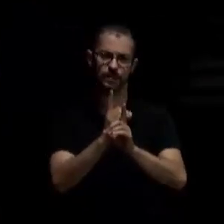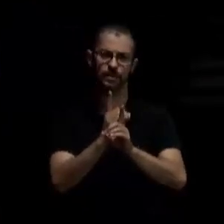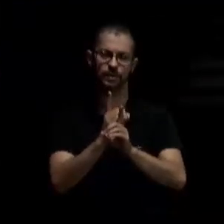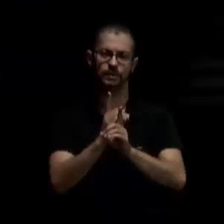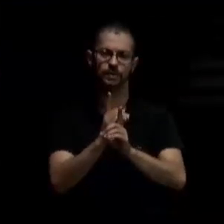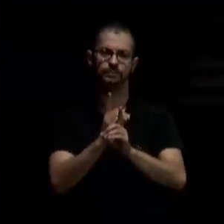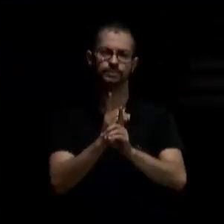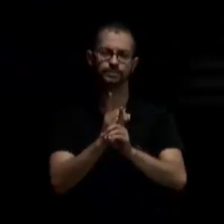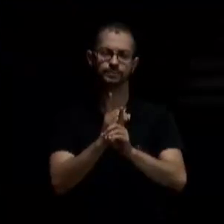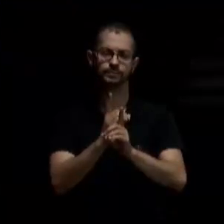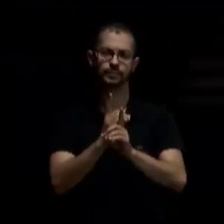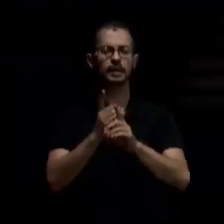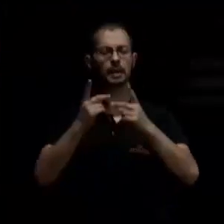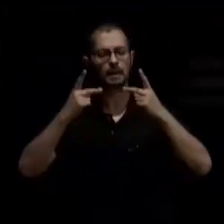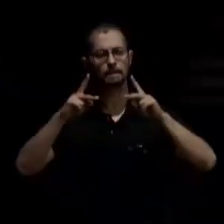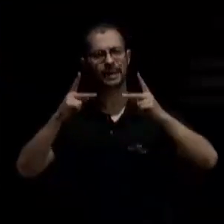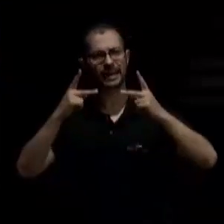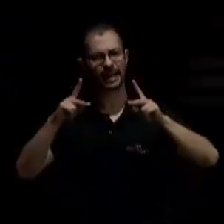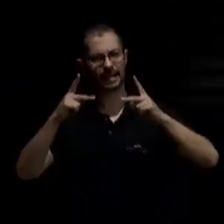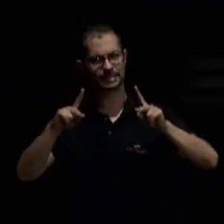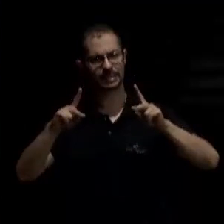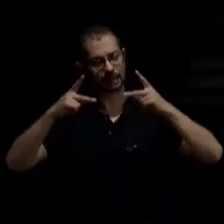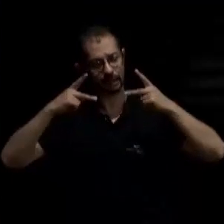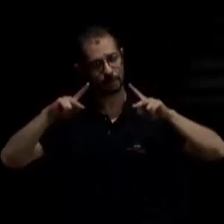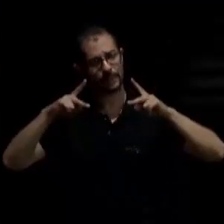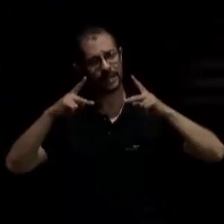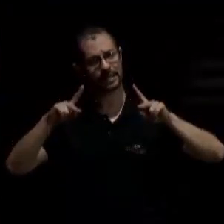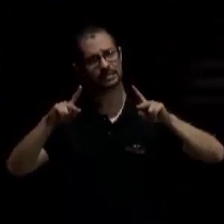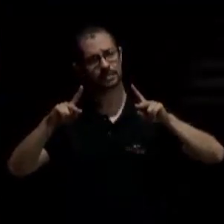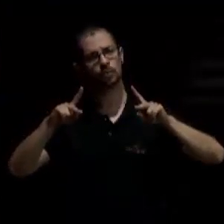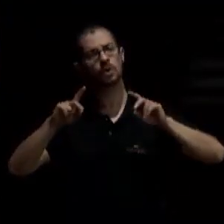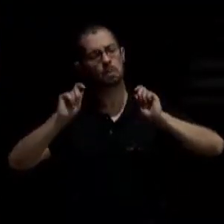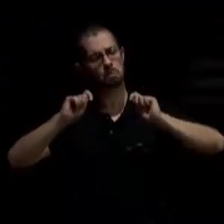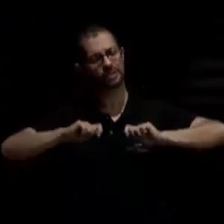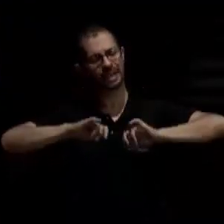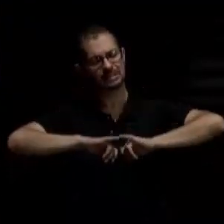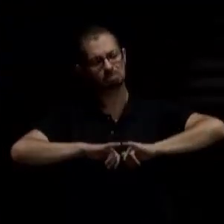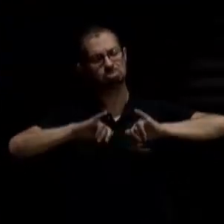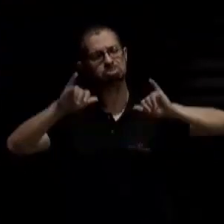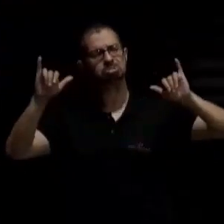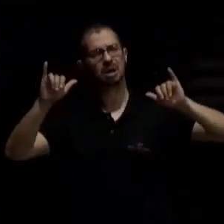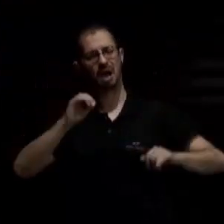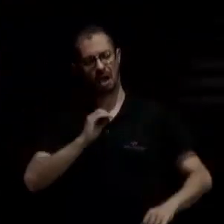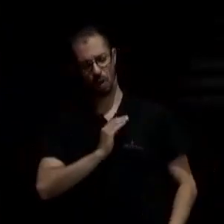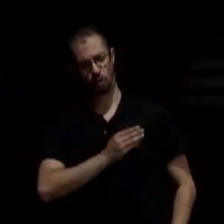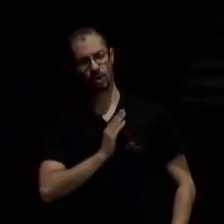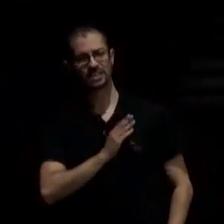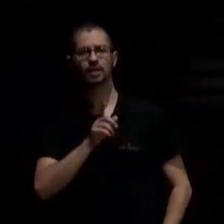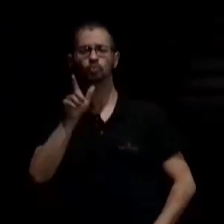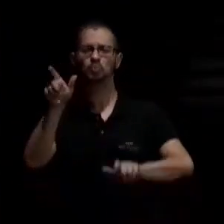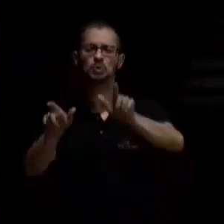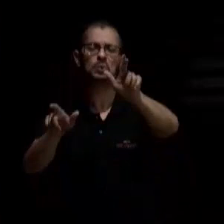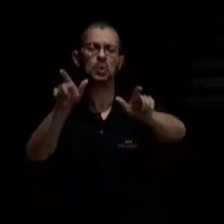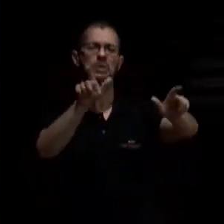discípulos pregassem, e esta pregação chegasse ao coração de outros e